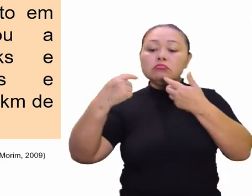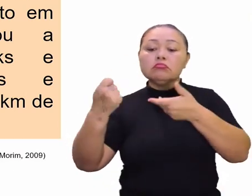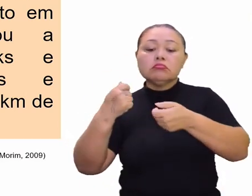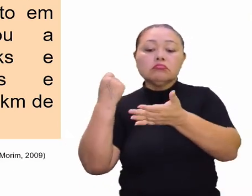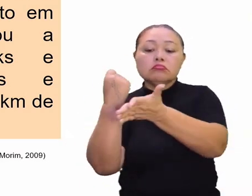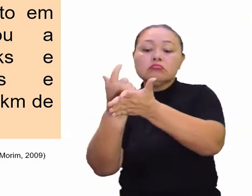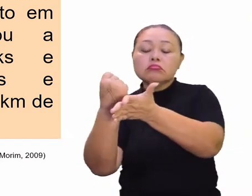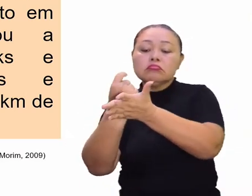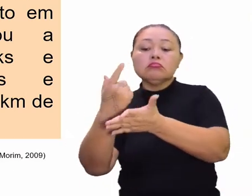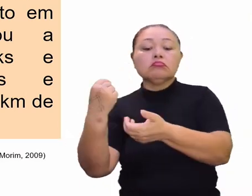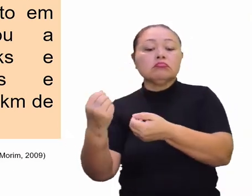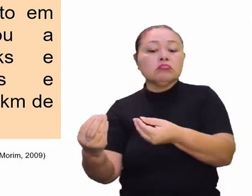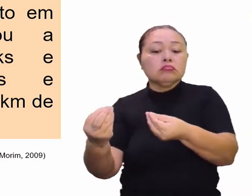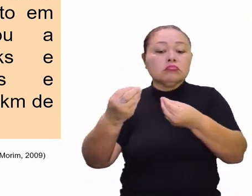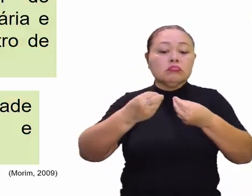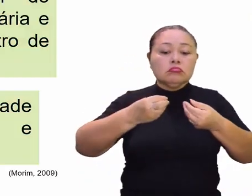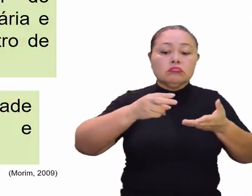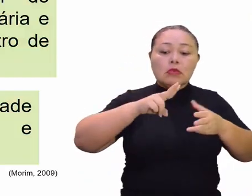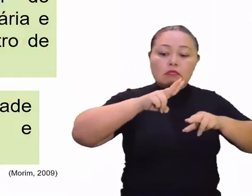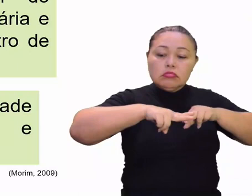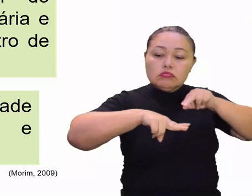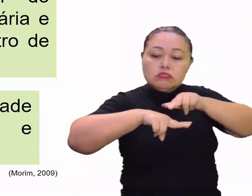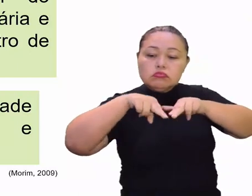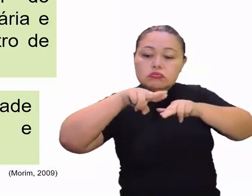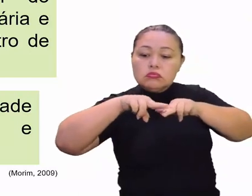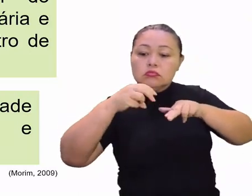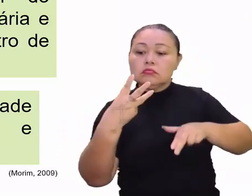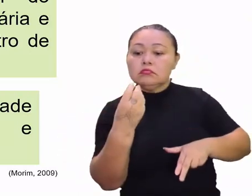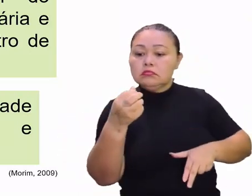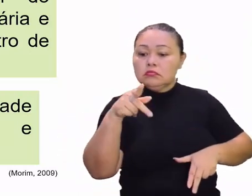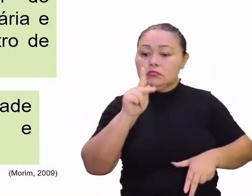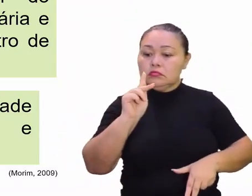36 quilômetros de trilhos.